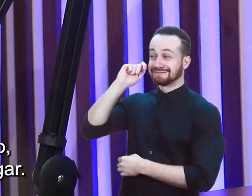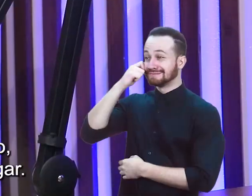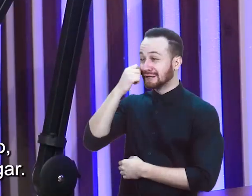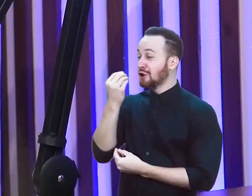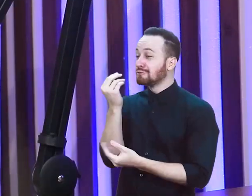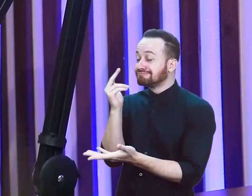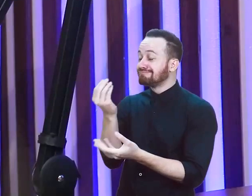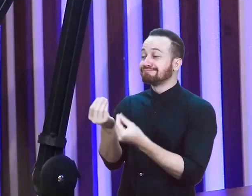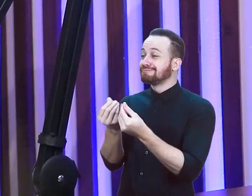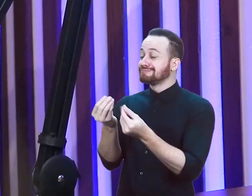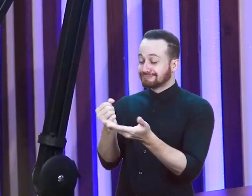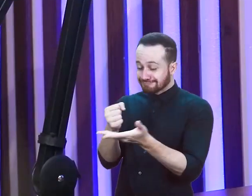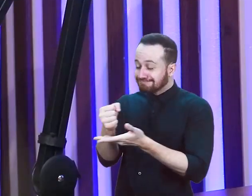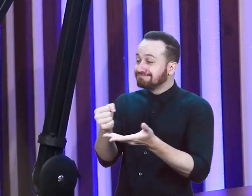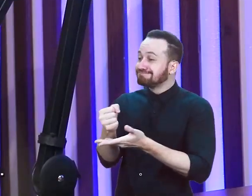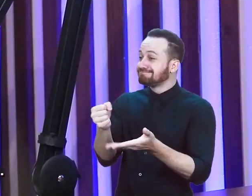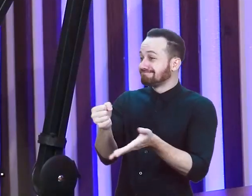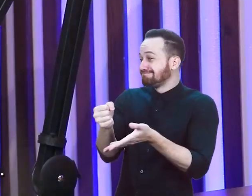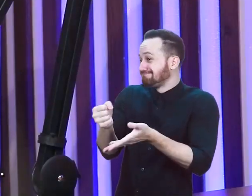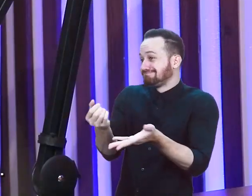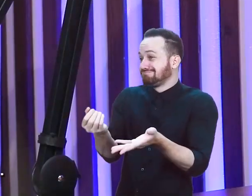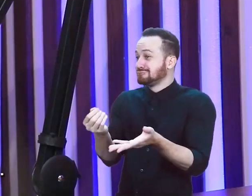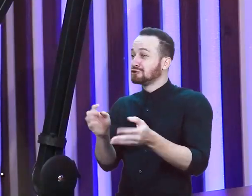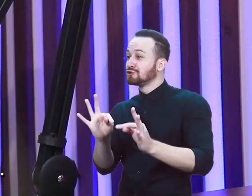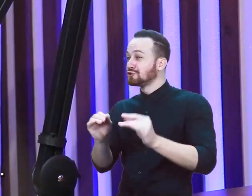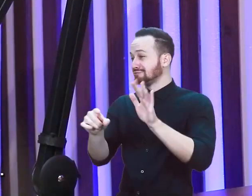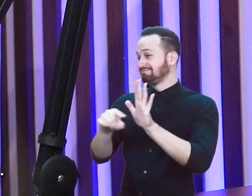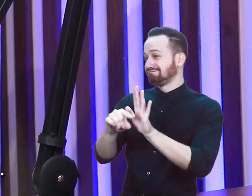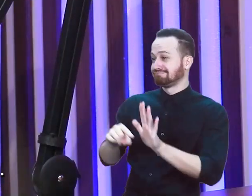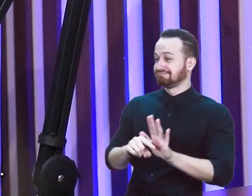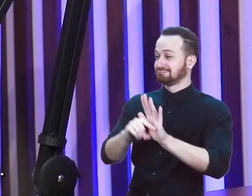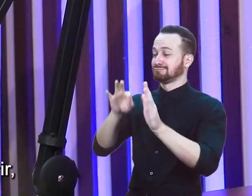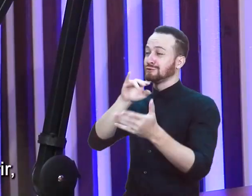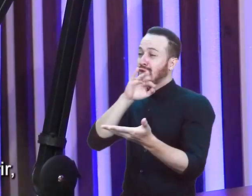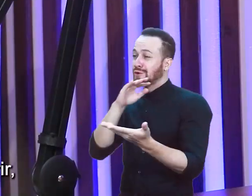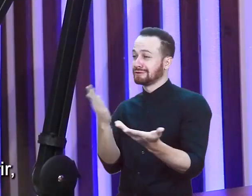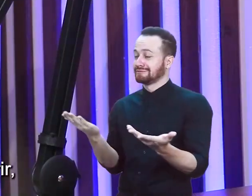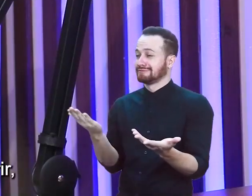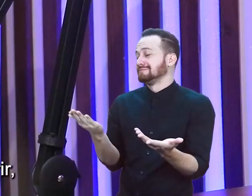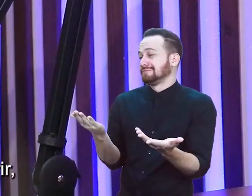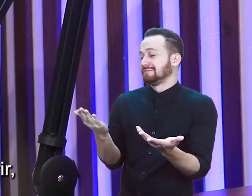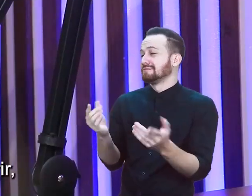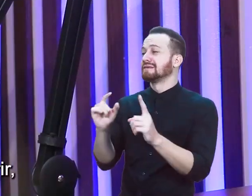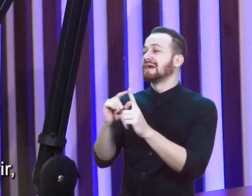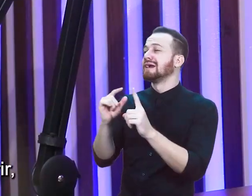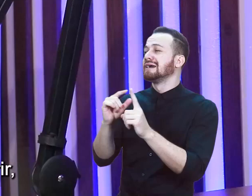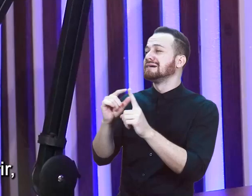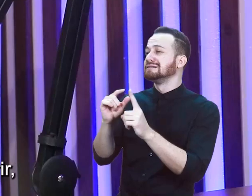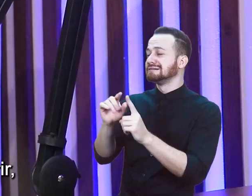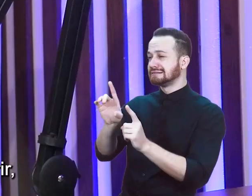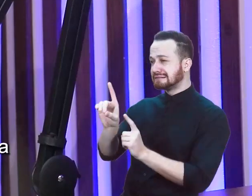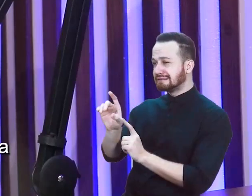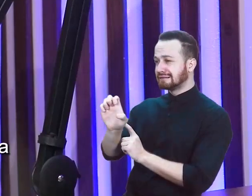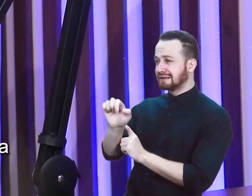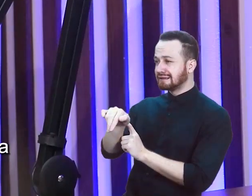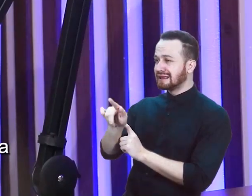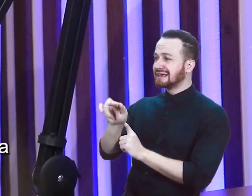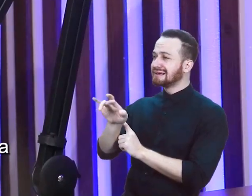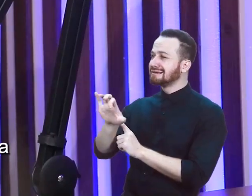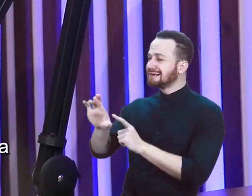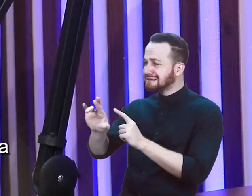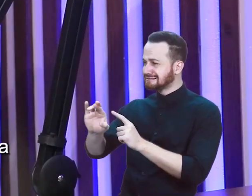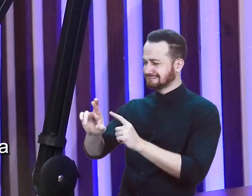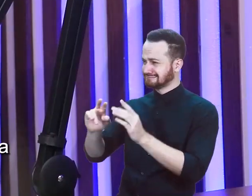naquele lugar, né, do tudo negativo, do tudo ruim. Tanto é que a palavra denegrir, né, que é uma